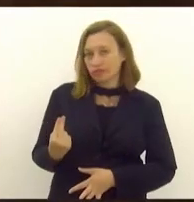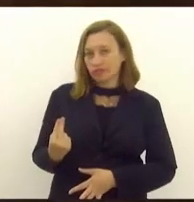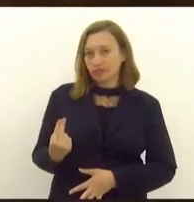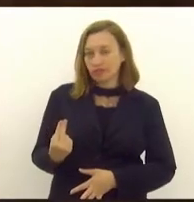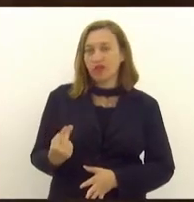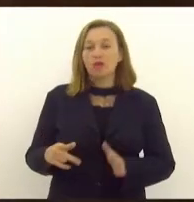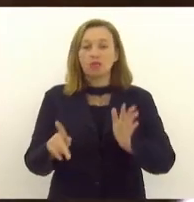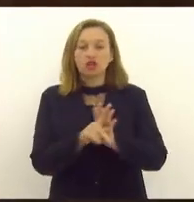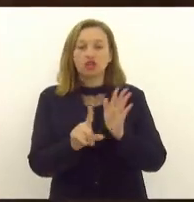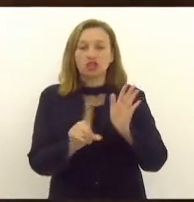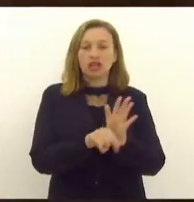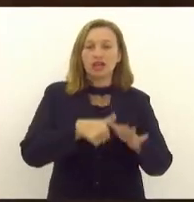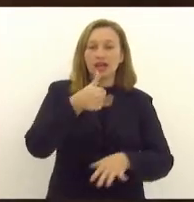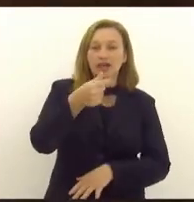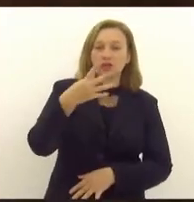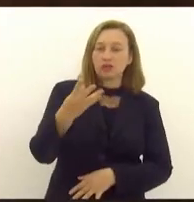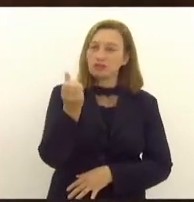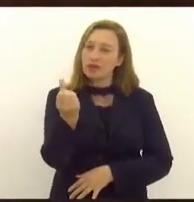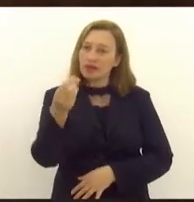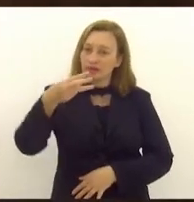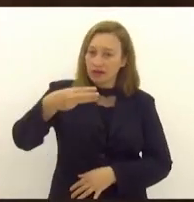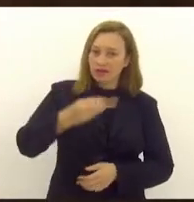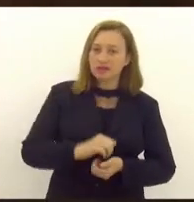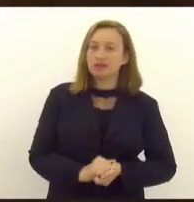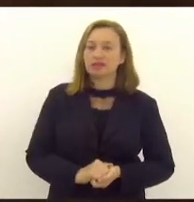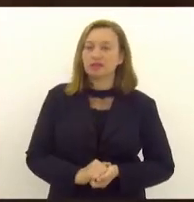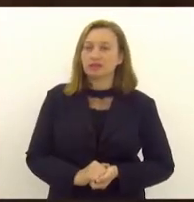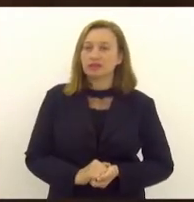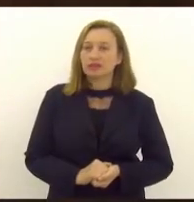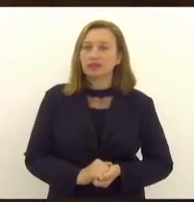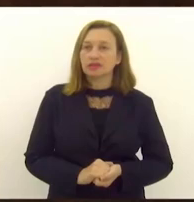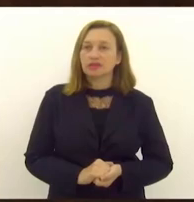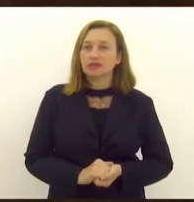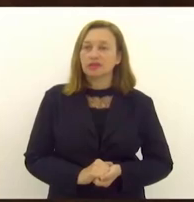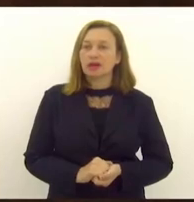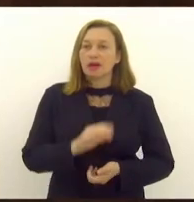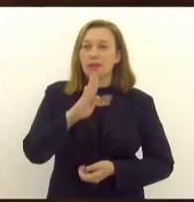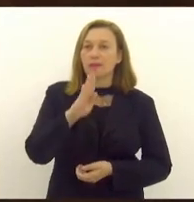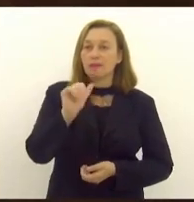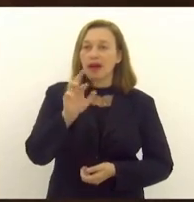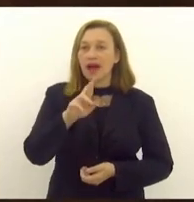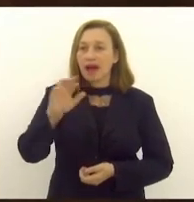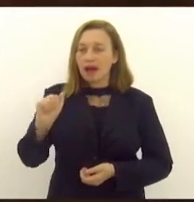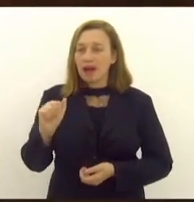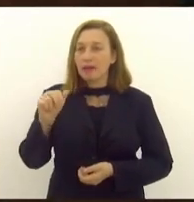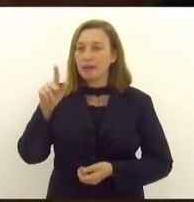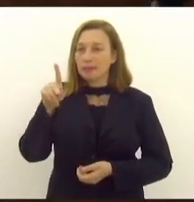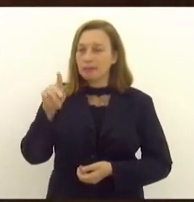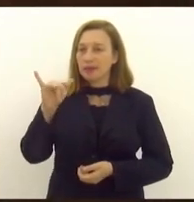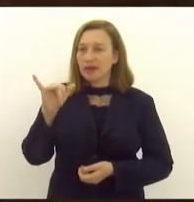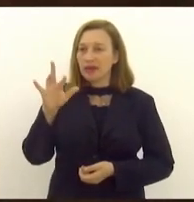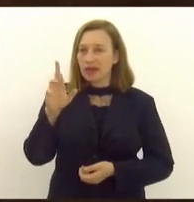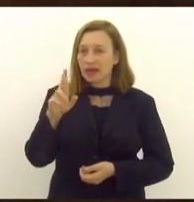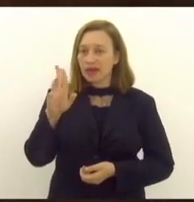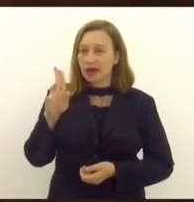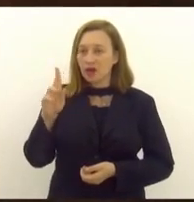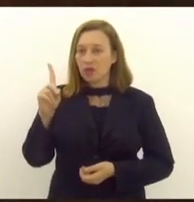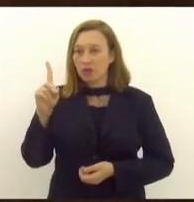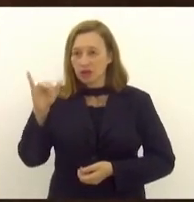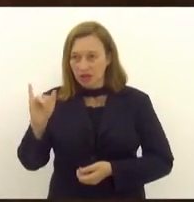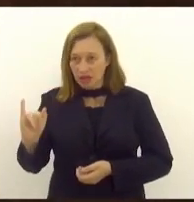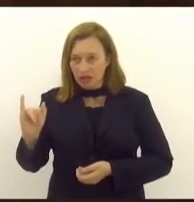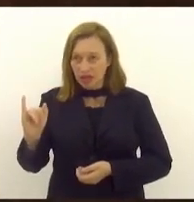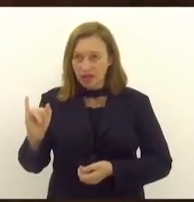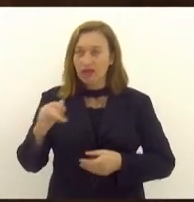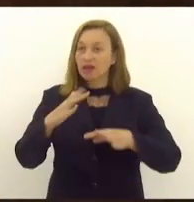lei 1463 aonde coloca a Barra do Piraí como o título de cidade